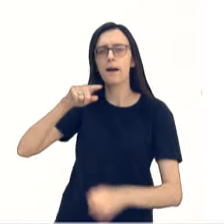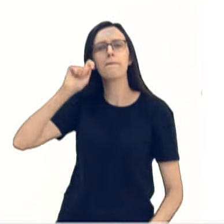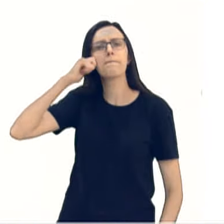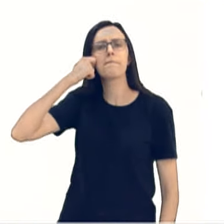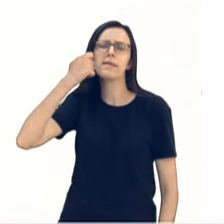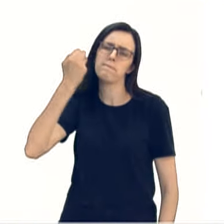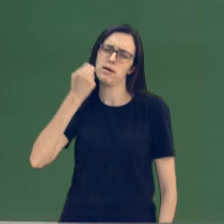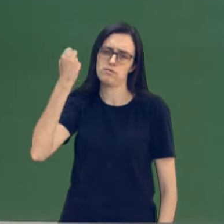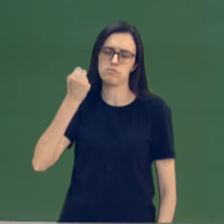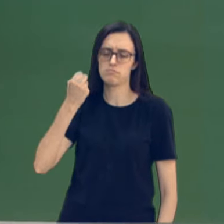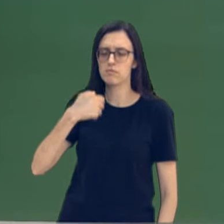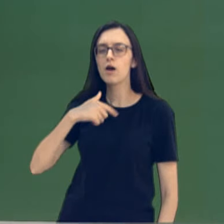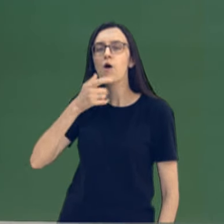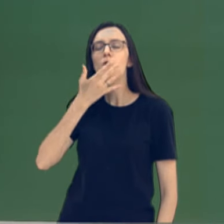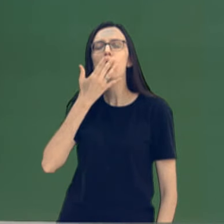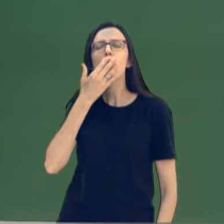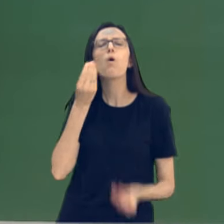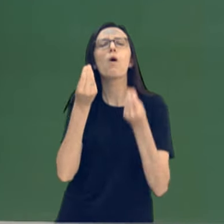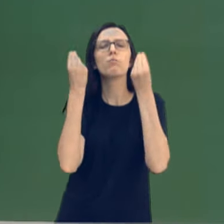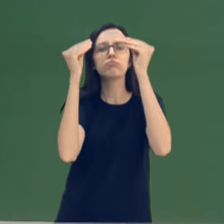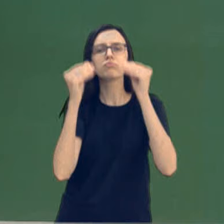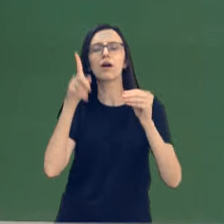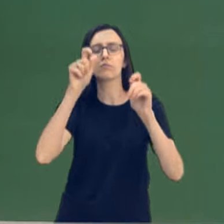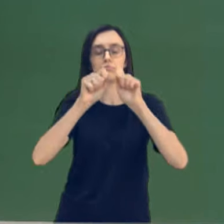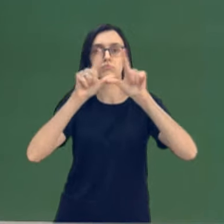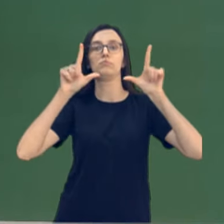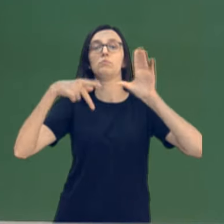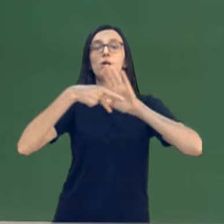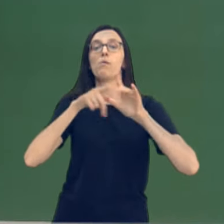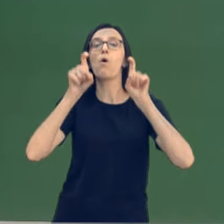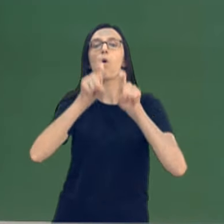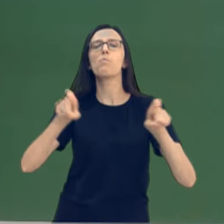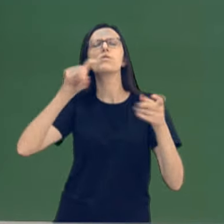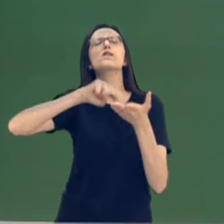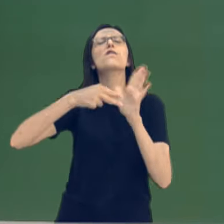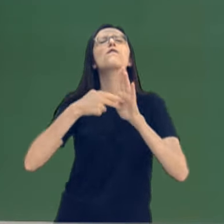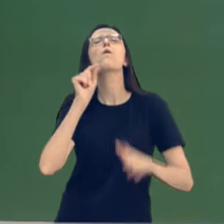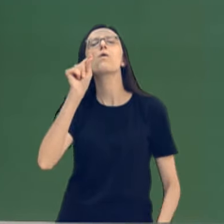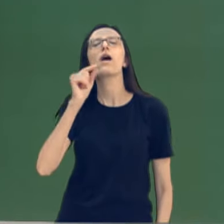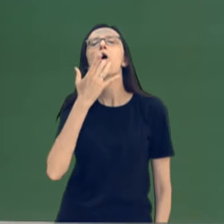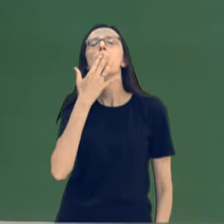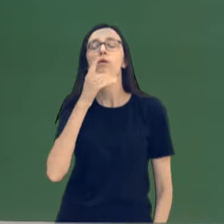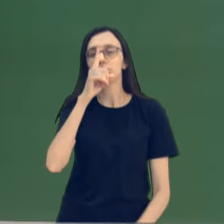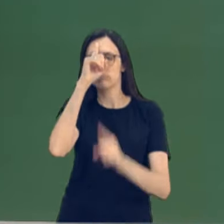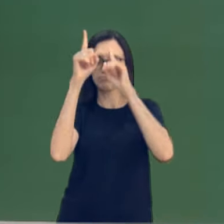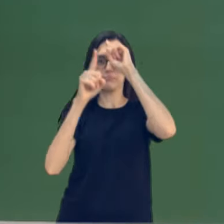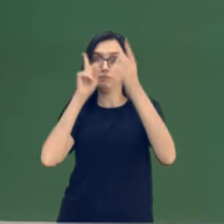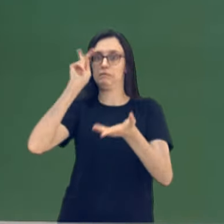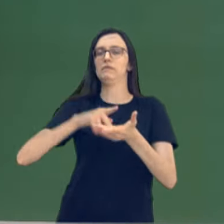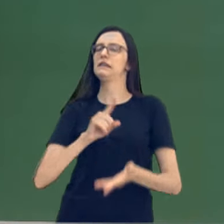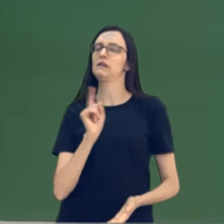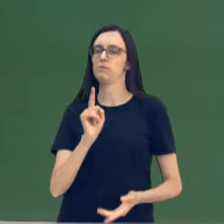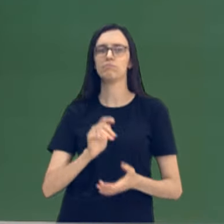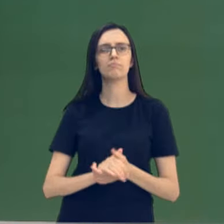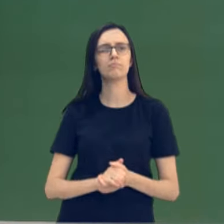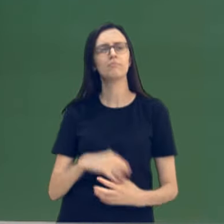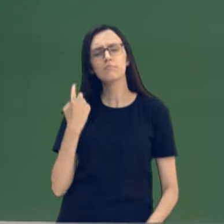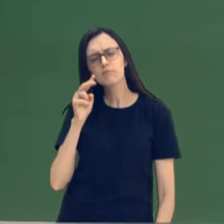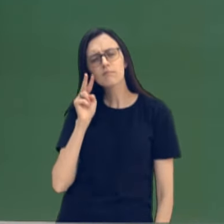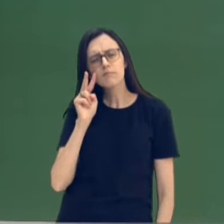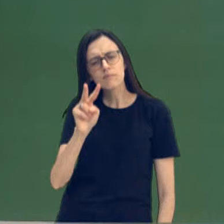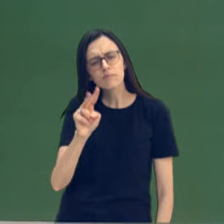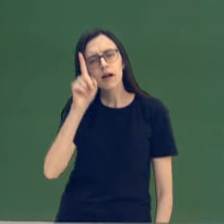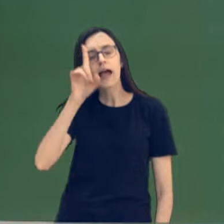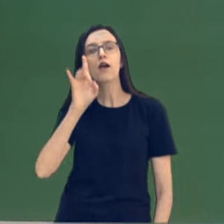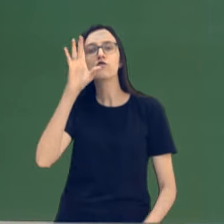Elas são coloridas em computador, então as cores são inventadas. E o que a gente enxerga aqui quando a gente olha para o vírus? Só a cápsula, só a